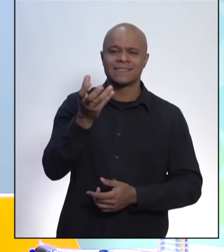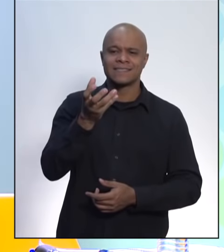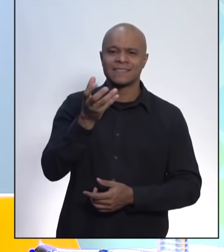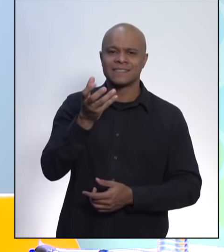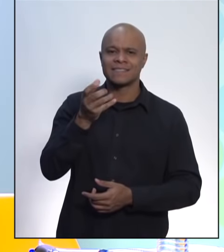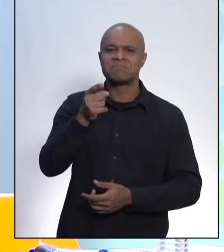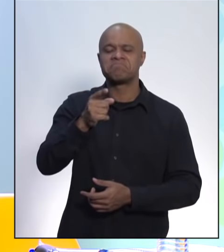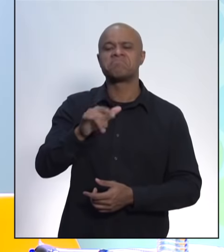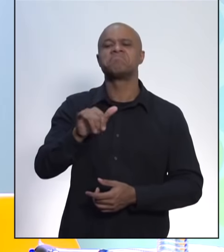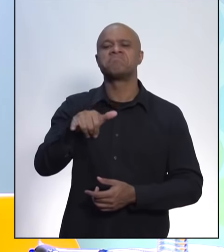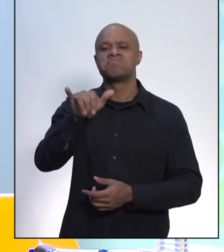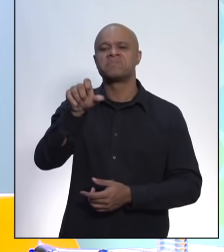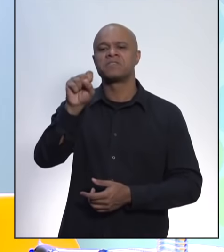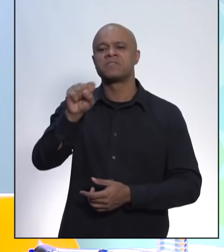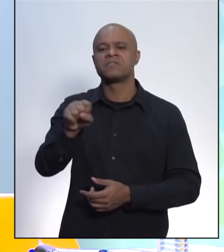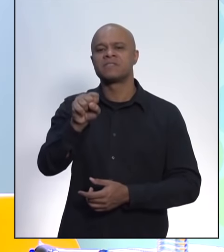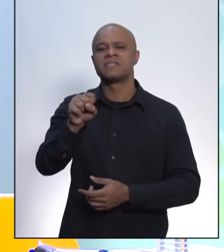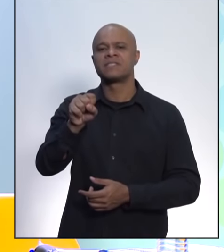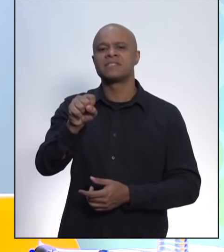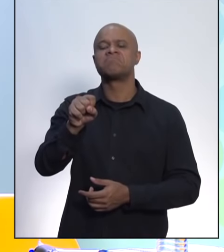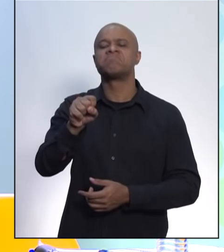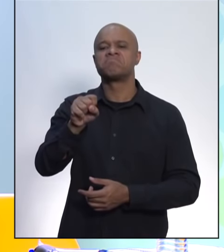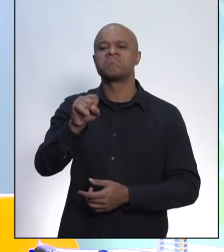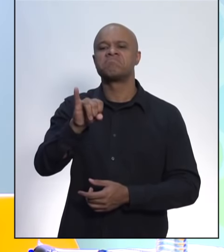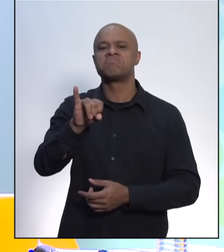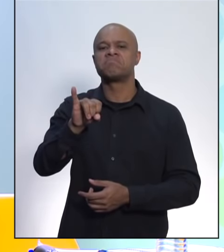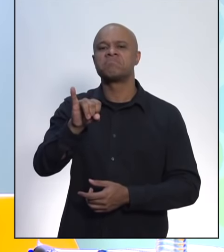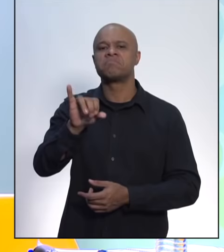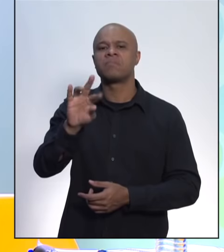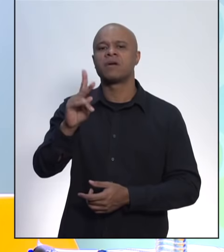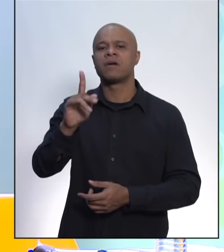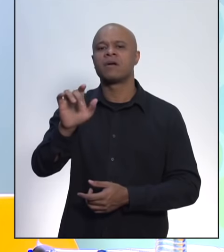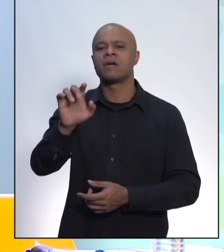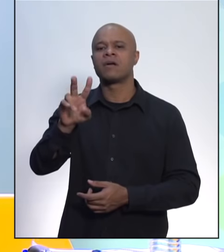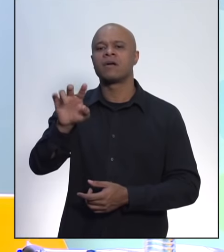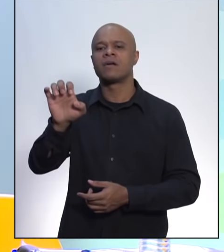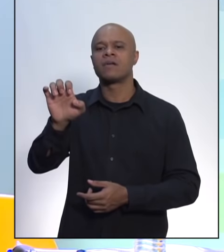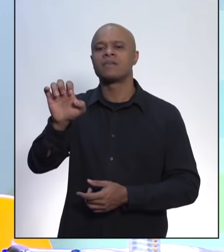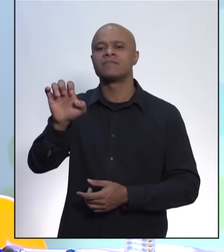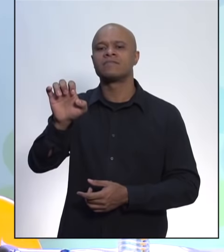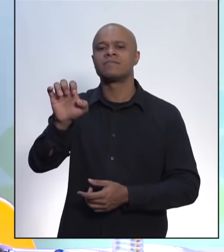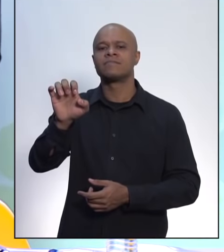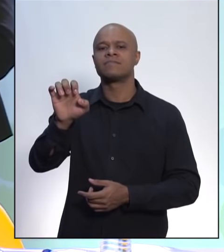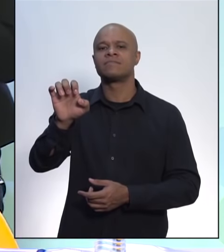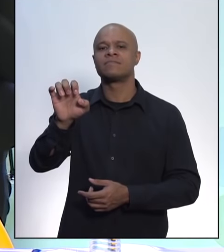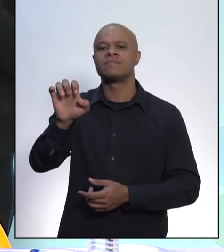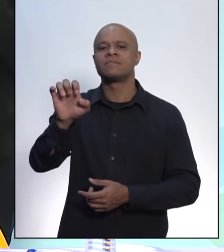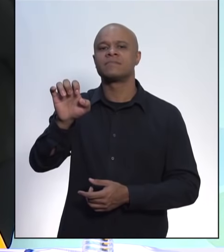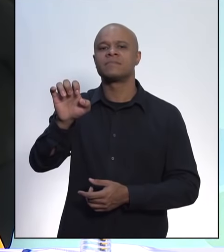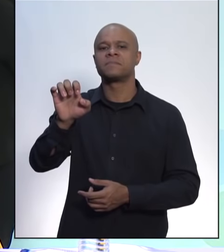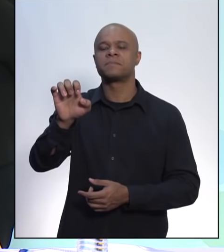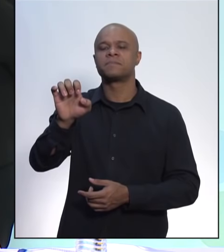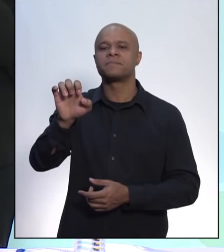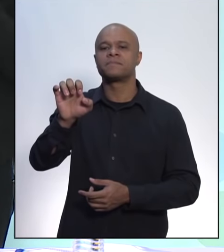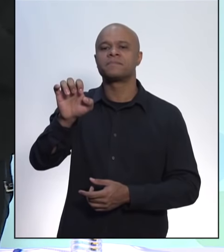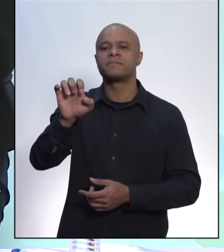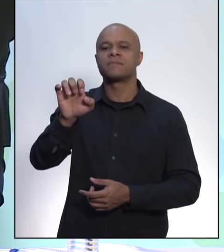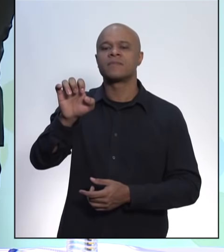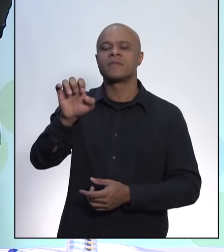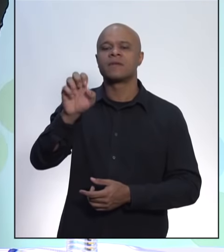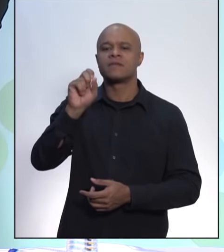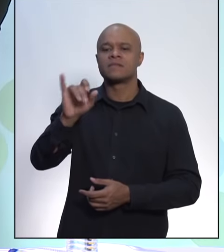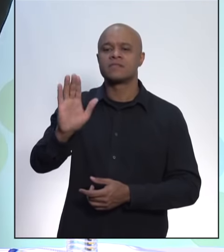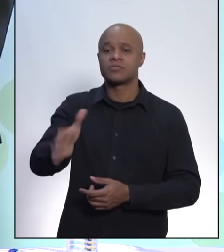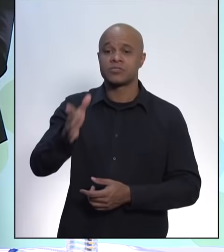vocês digam e és i have é uma resposta bem curta se você já refletiu sobre